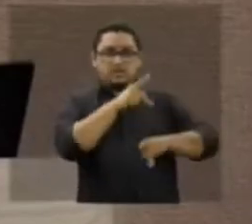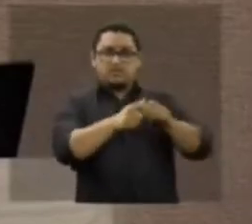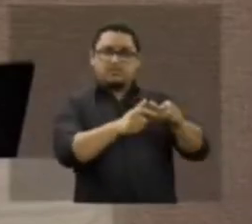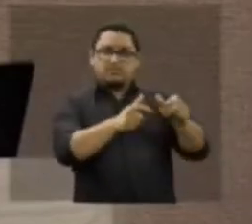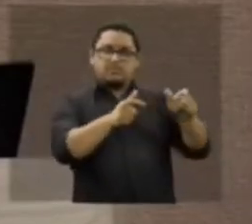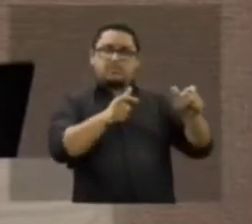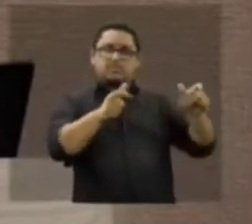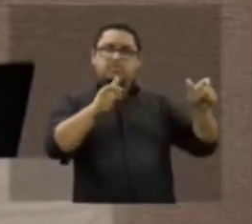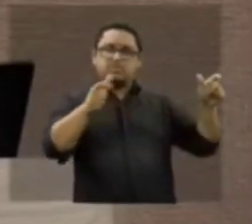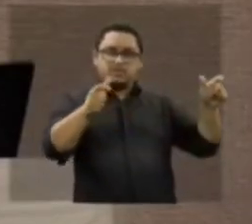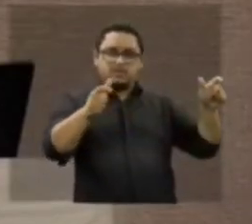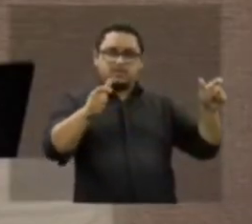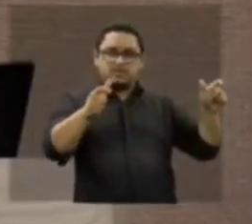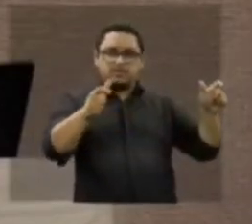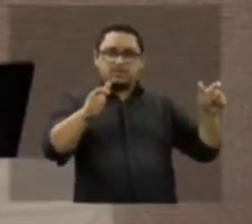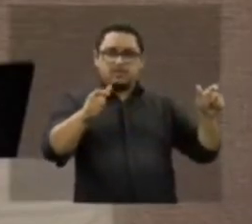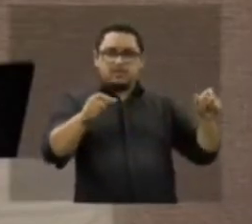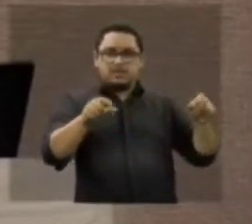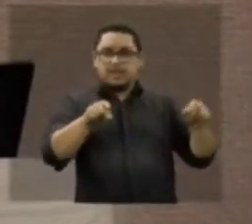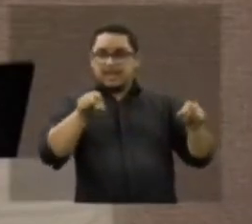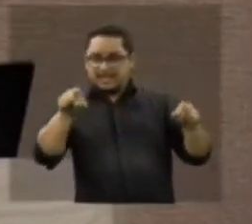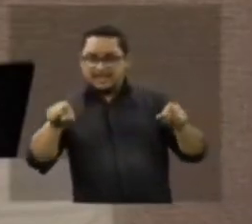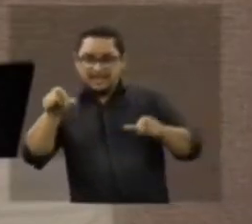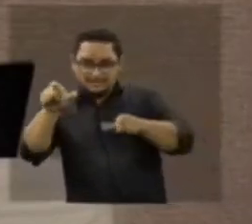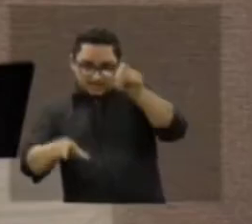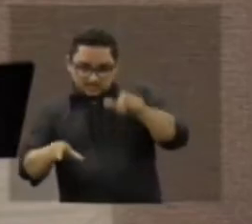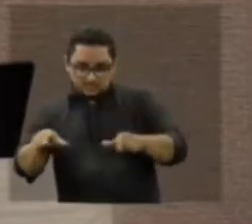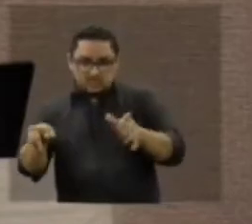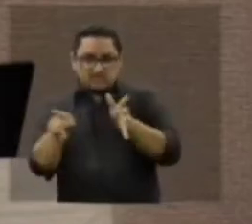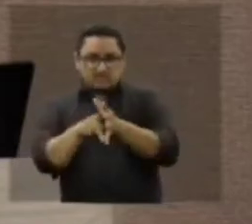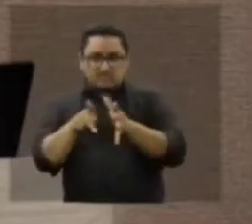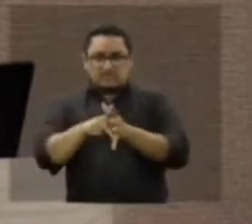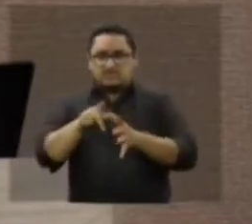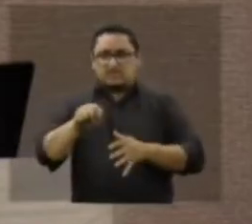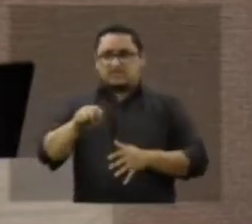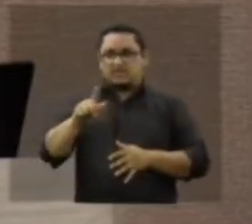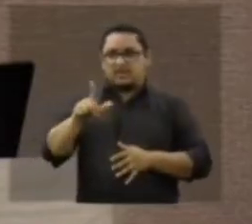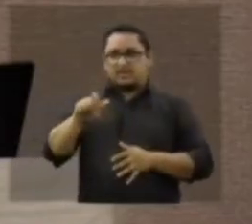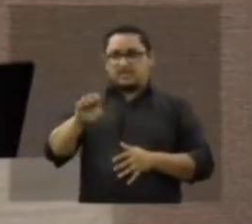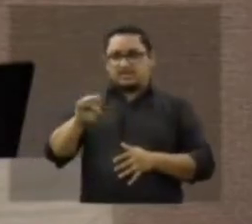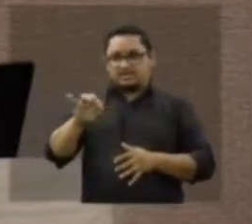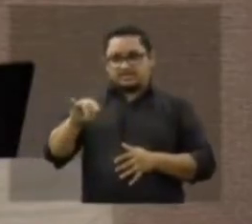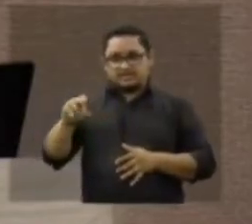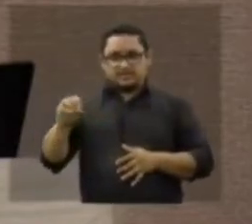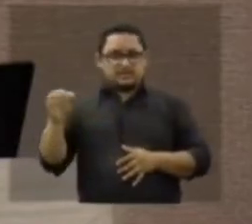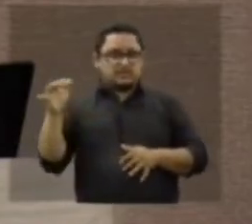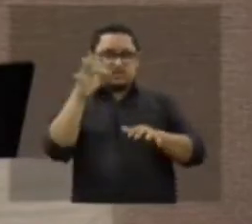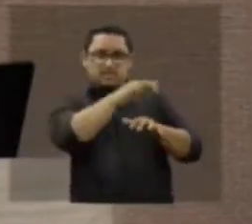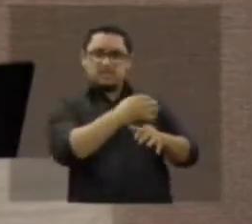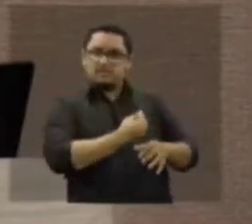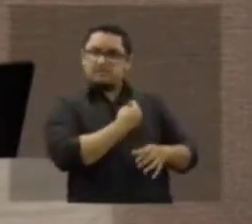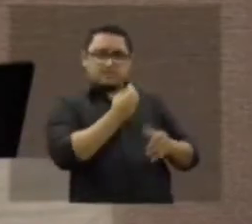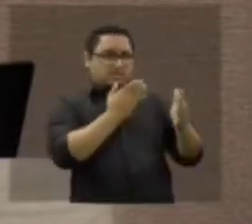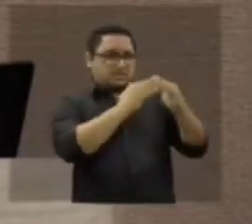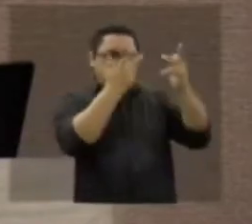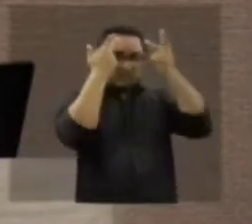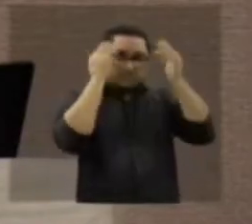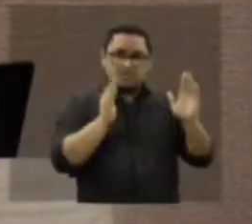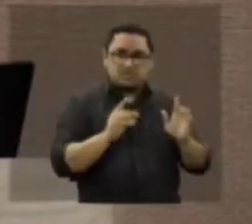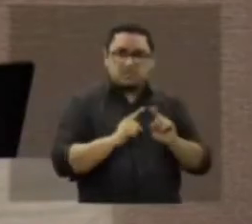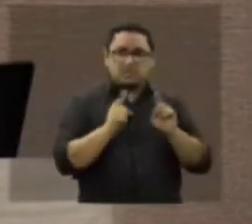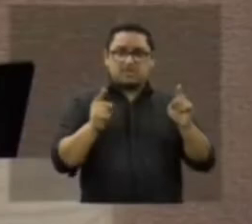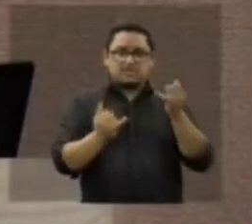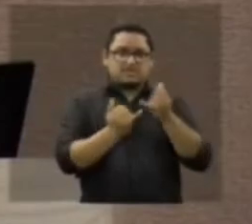milhões de palestinos é acusado de genocida e não o Irã o Ram e nossos outros inimigos que